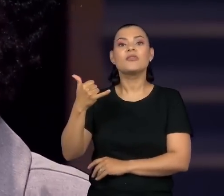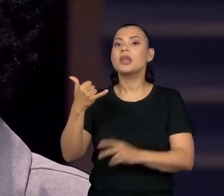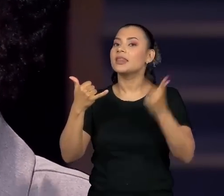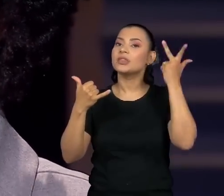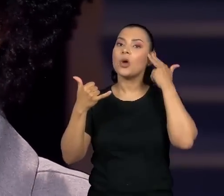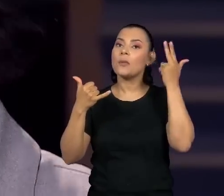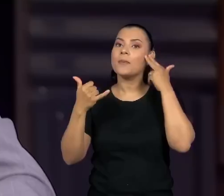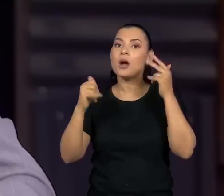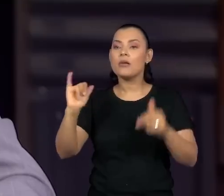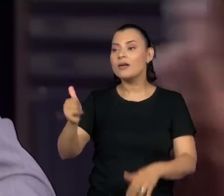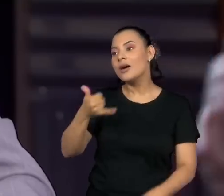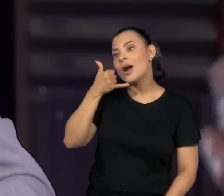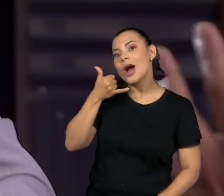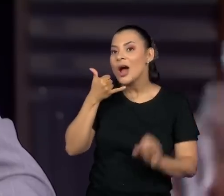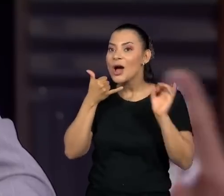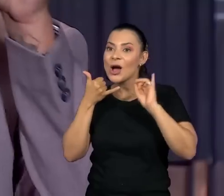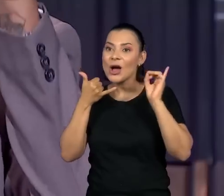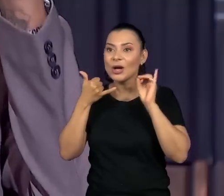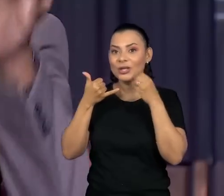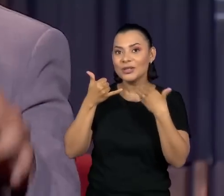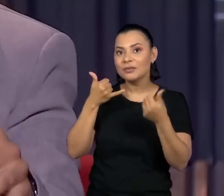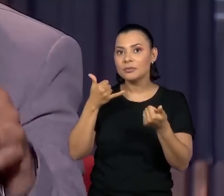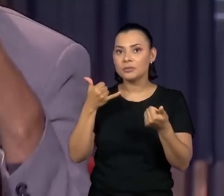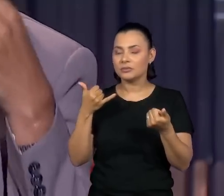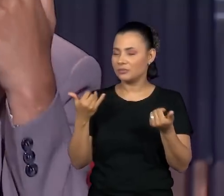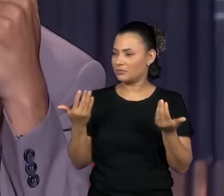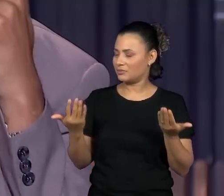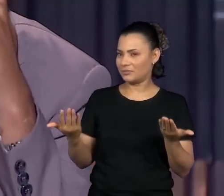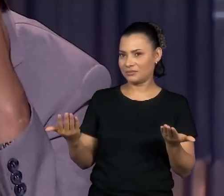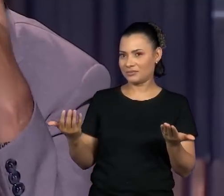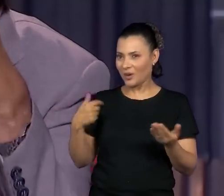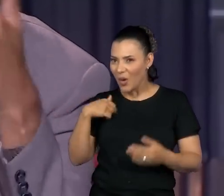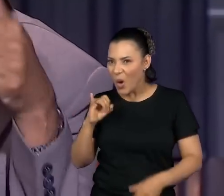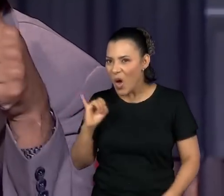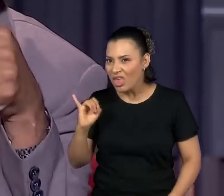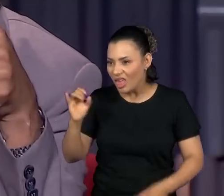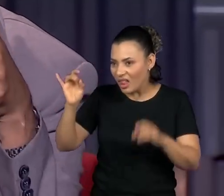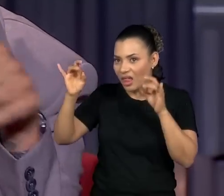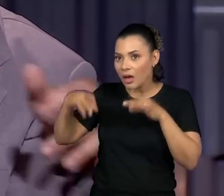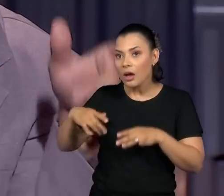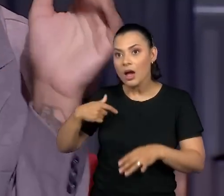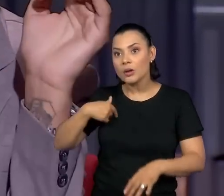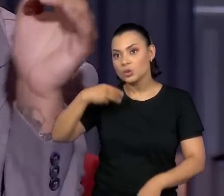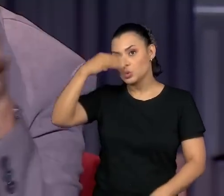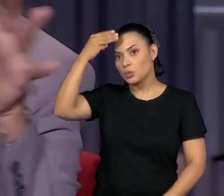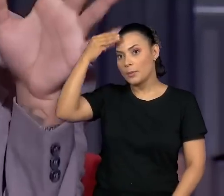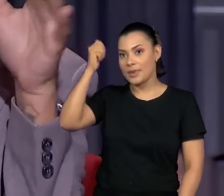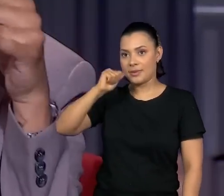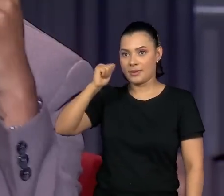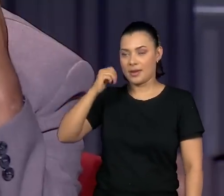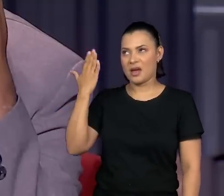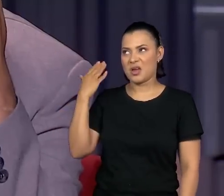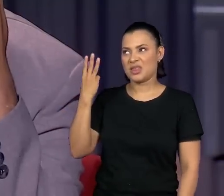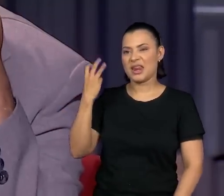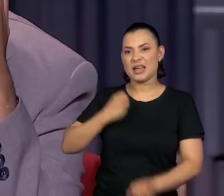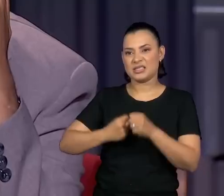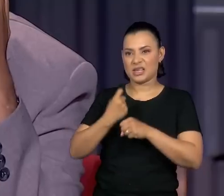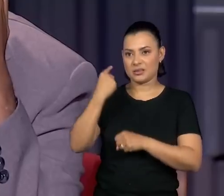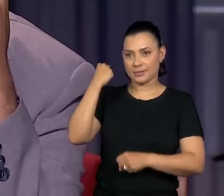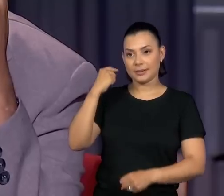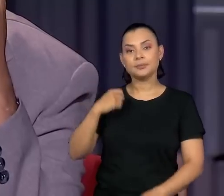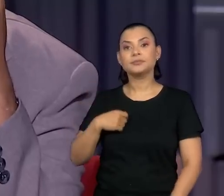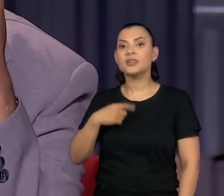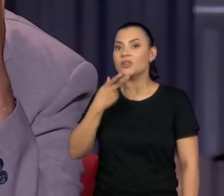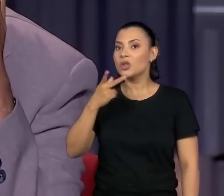tivesse acontecido, como se estivesse vindo de algum buraco de minhoca e falando que eu tive uma sobrinha, né, agora, uns 3 anos atrás. E aí ele